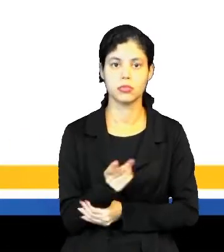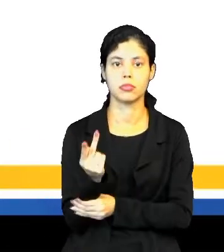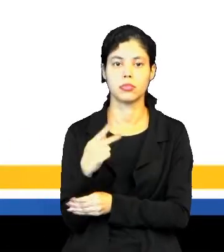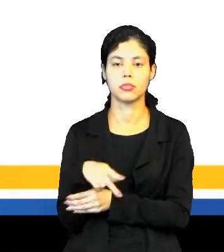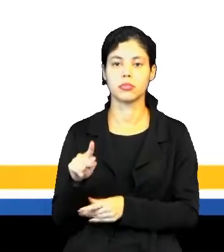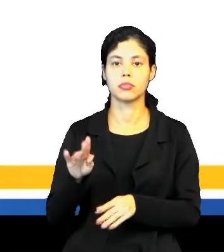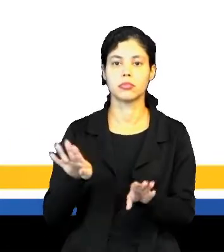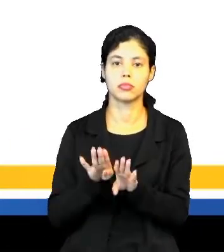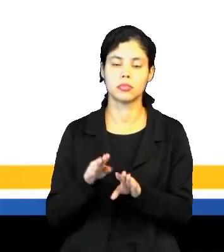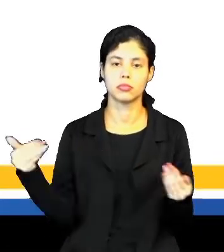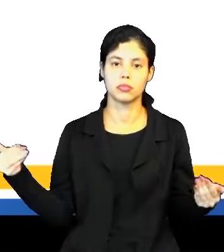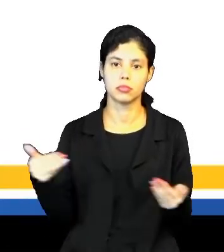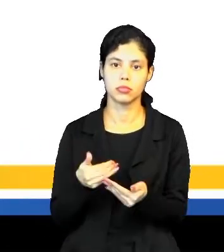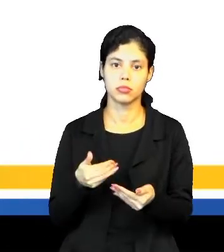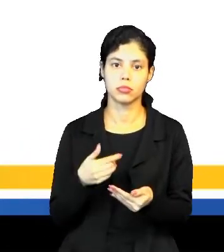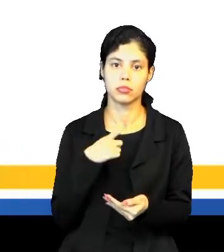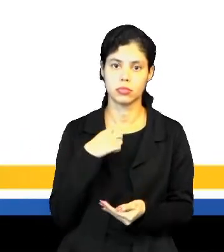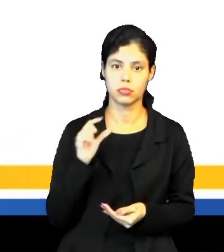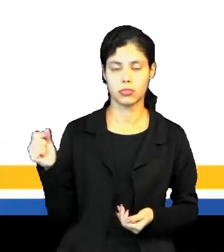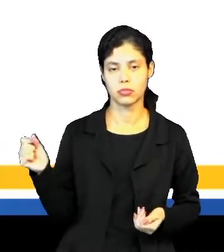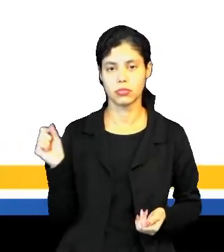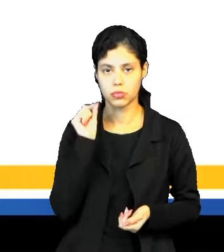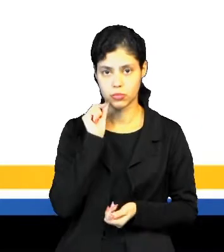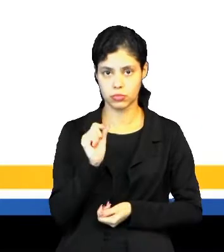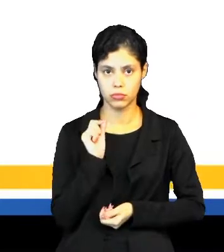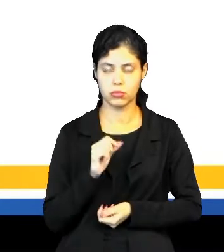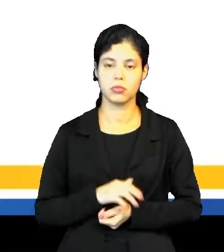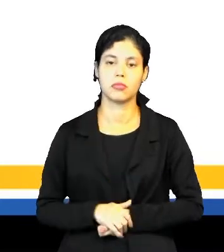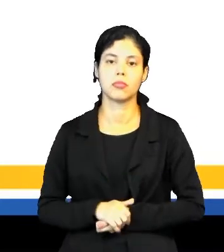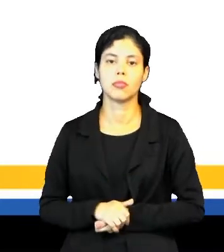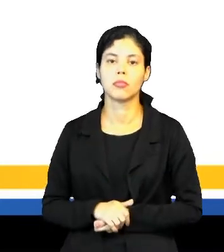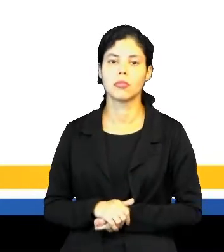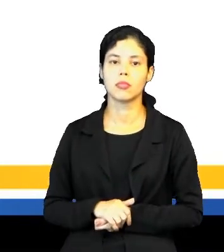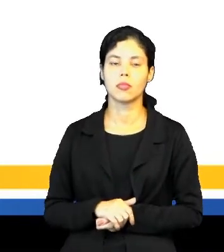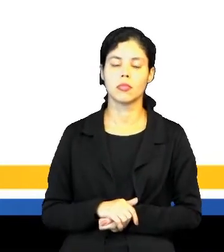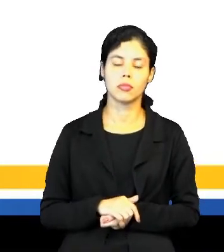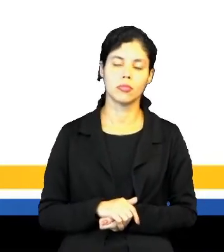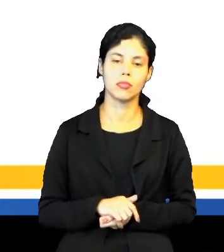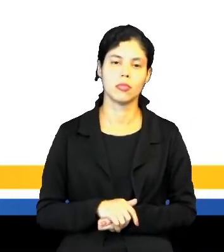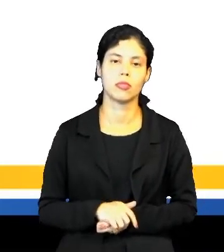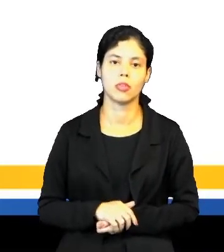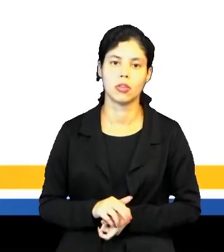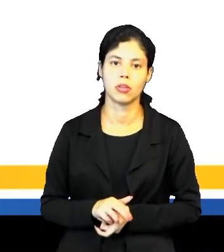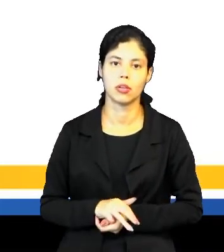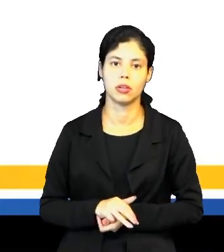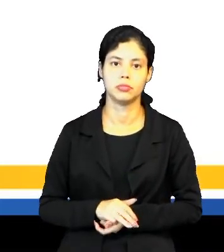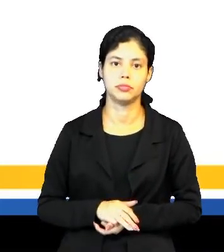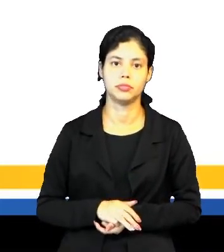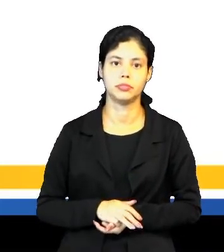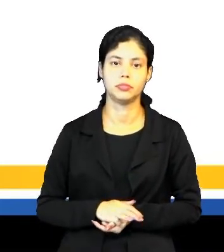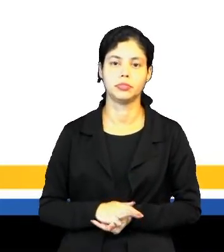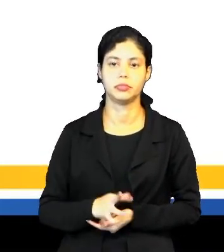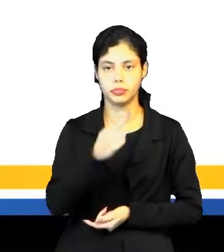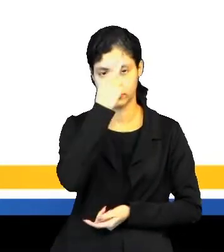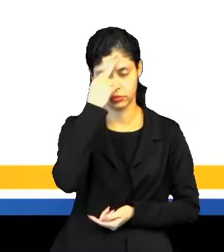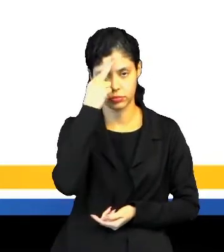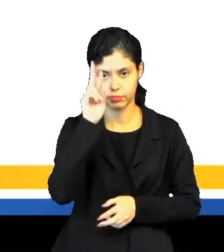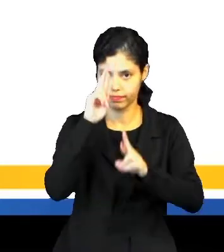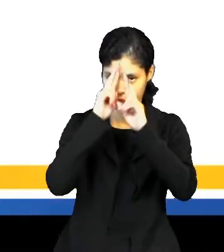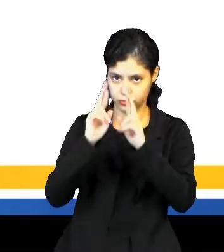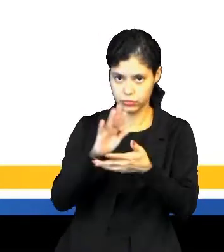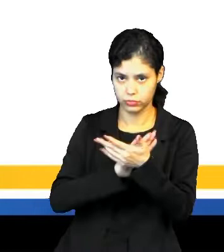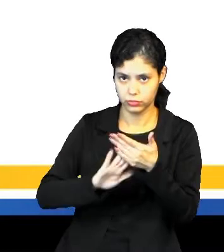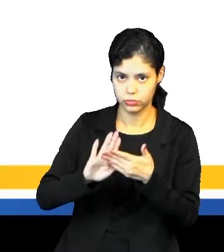período atual que nós estamos vivenciando nos tempos atuais. Então, o tempo histórico não respeita